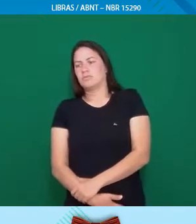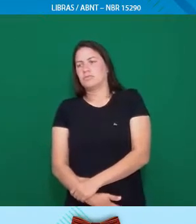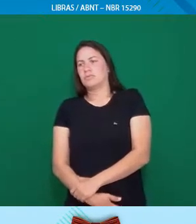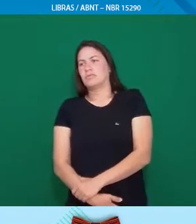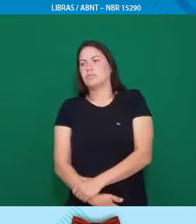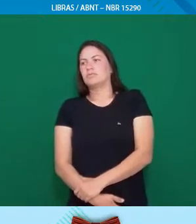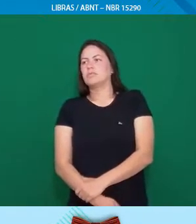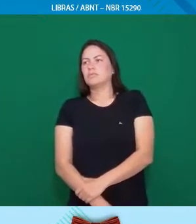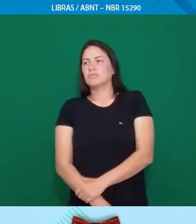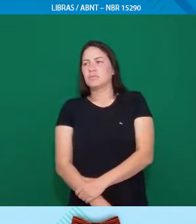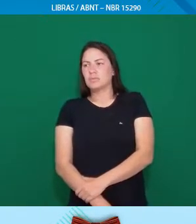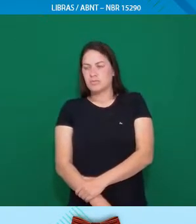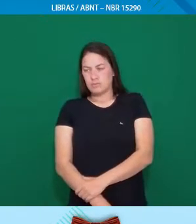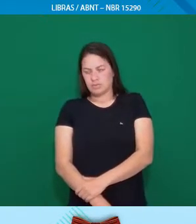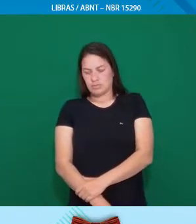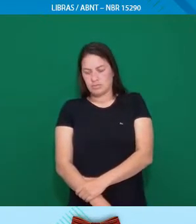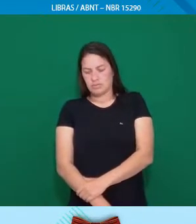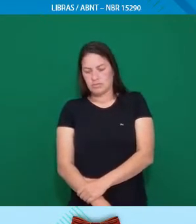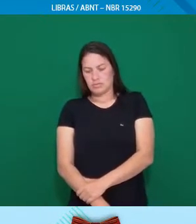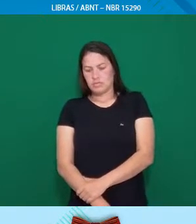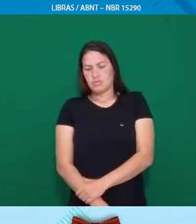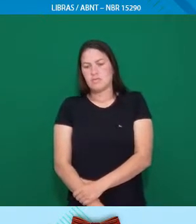E aí